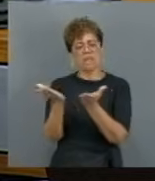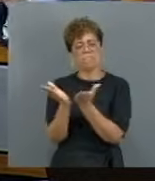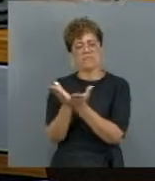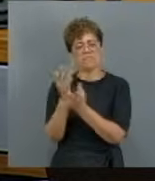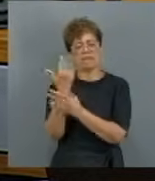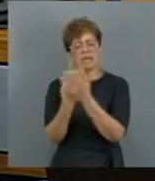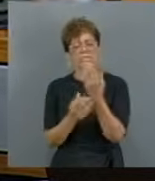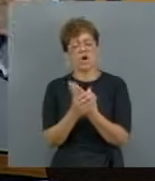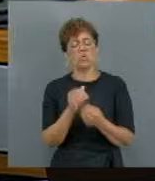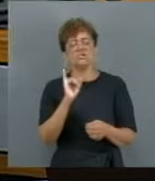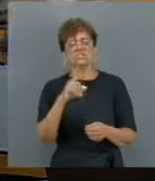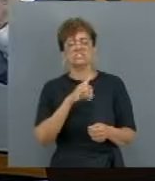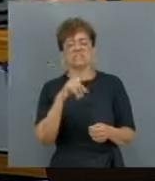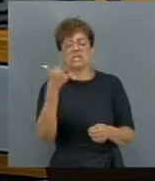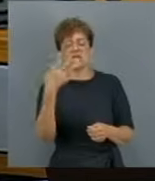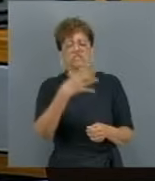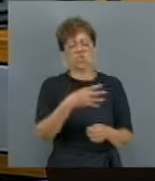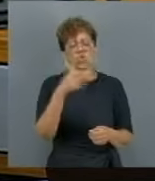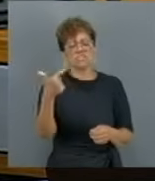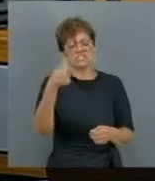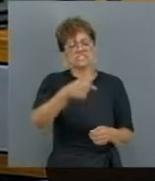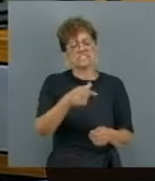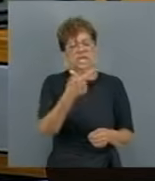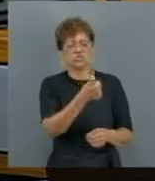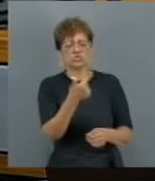recebeu 14 anos, 12, 17?